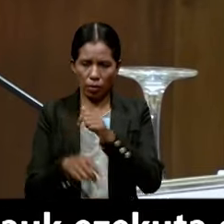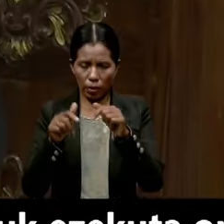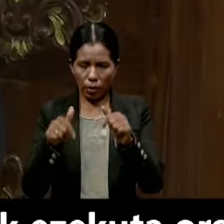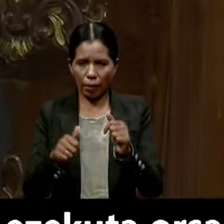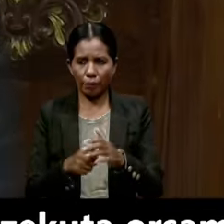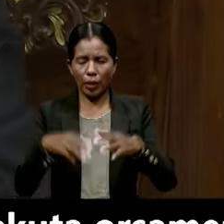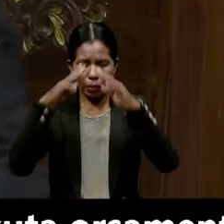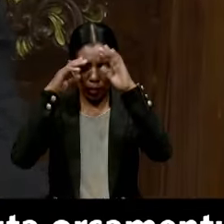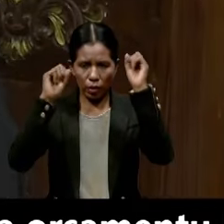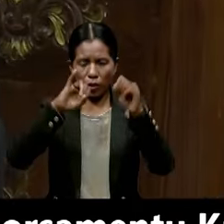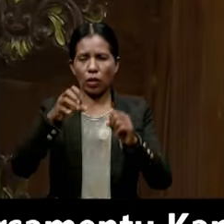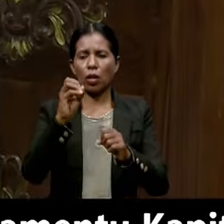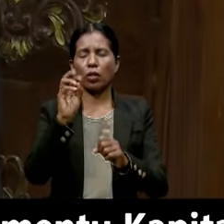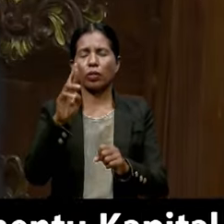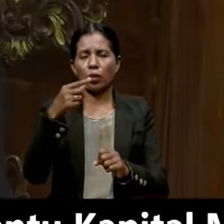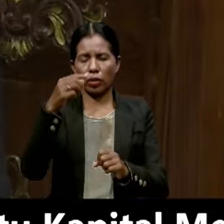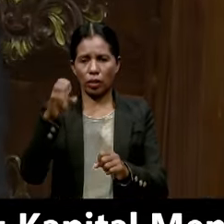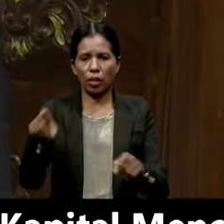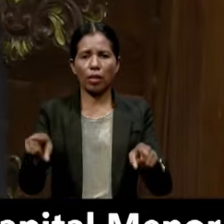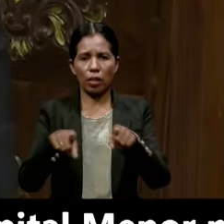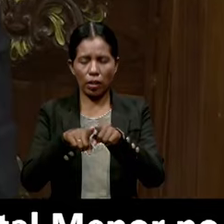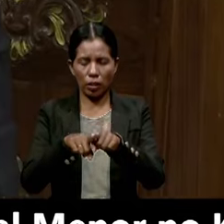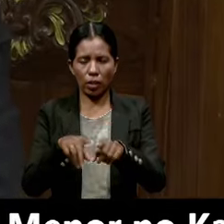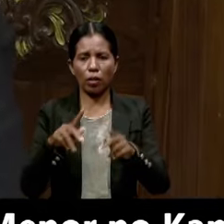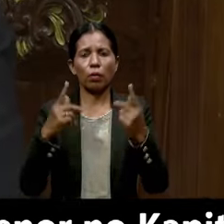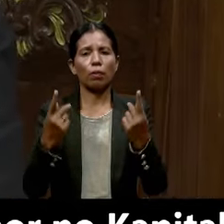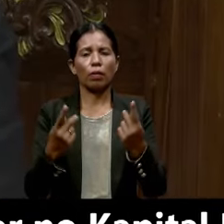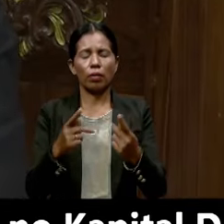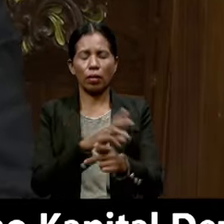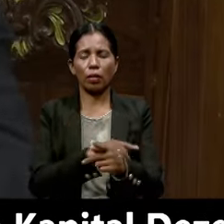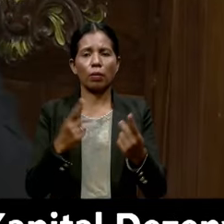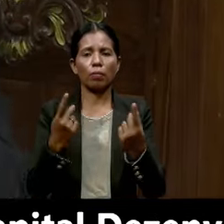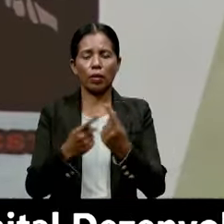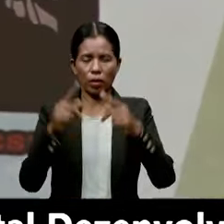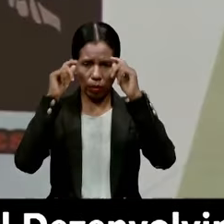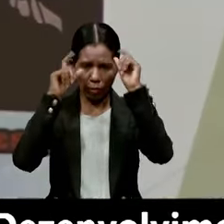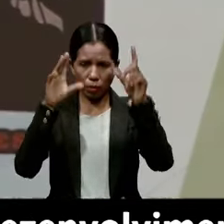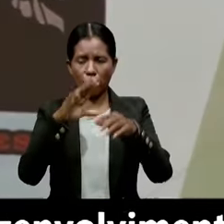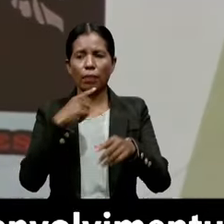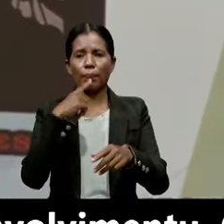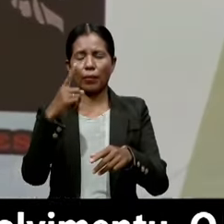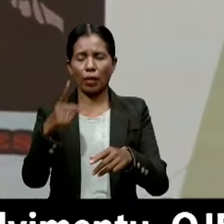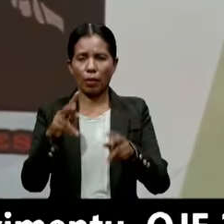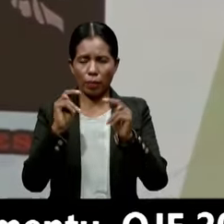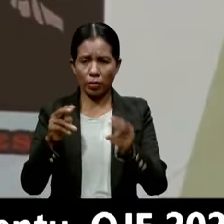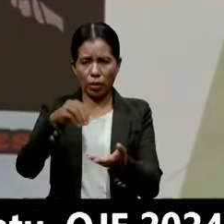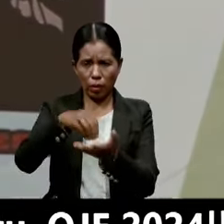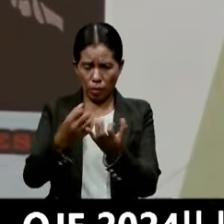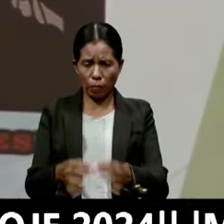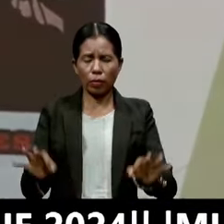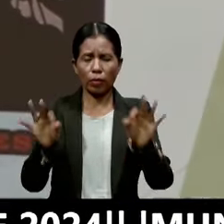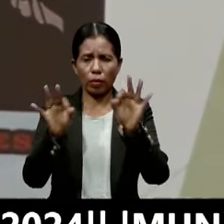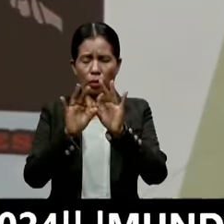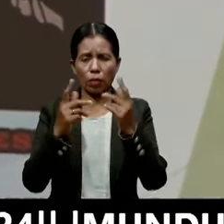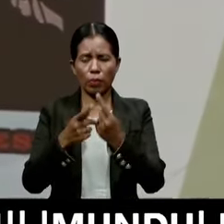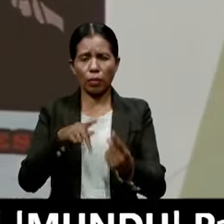CCITL Jorge Manuel de Araújo Serrano, Nudermos, empresário Timoruan Hateten, atu garante ekonomi railaran, persis atau importansia ba setor